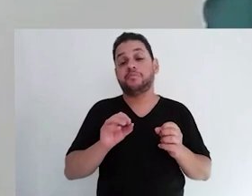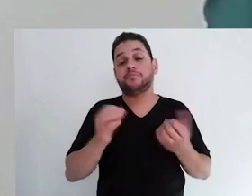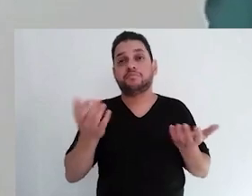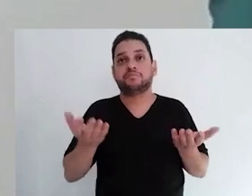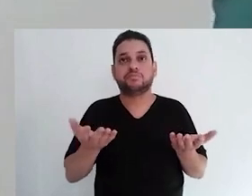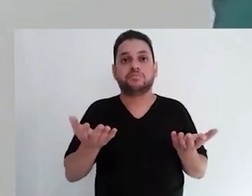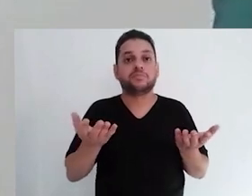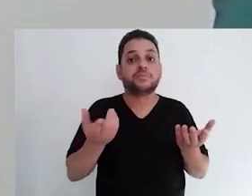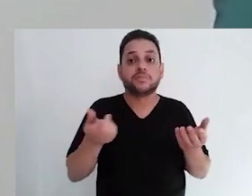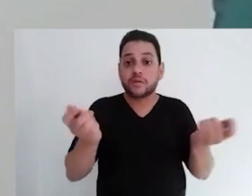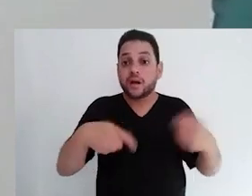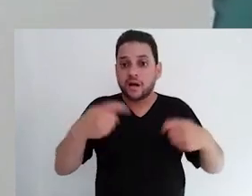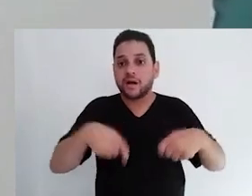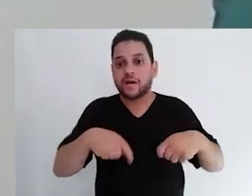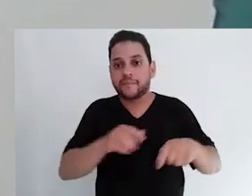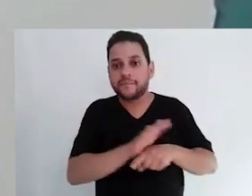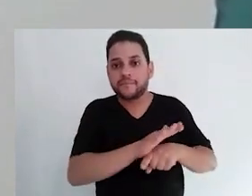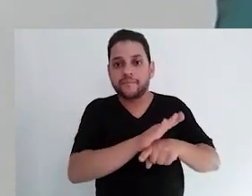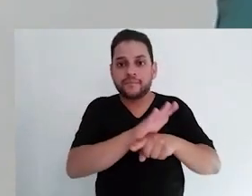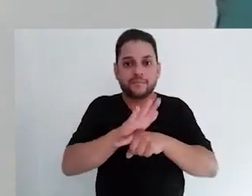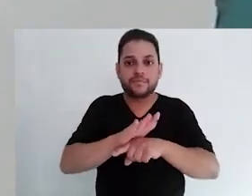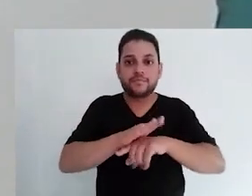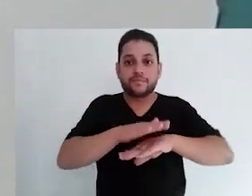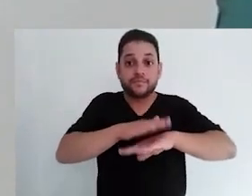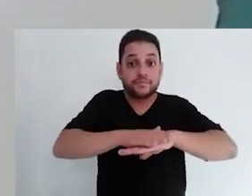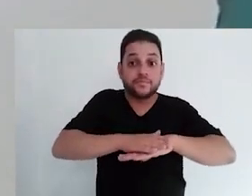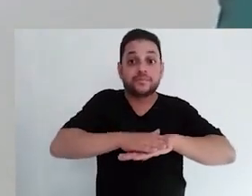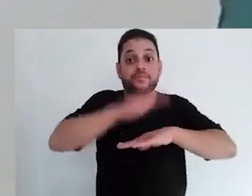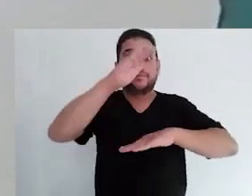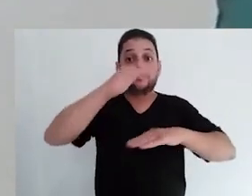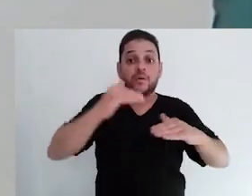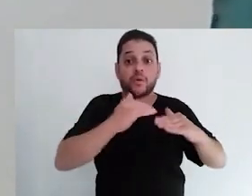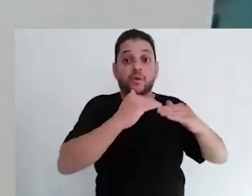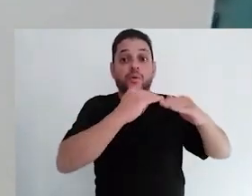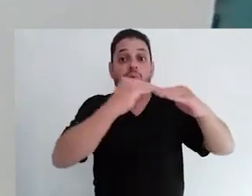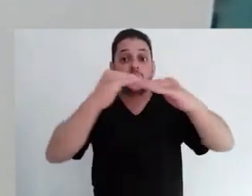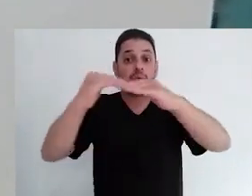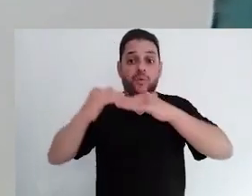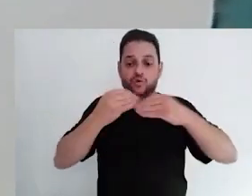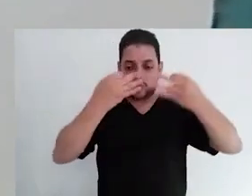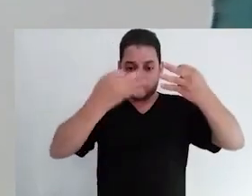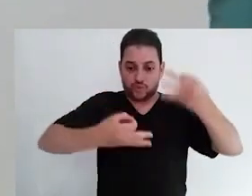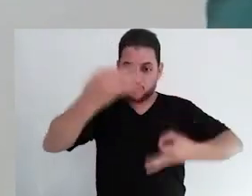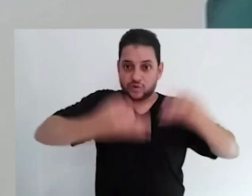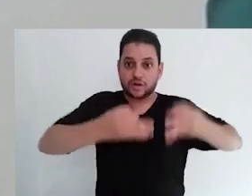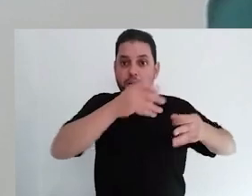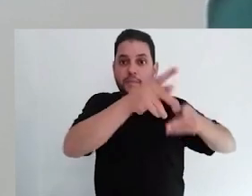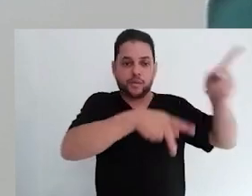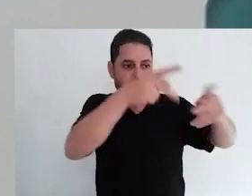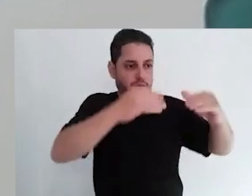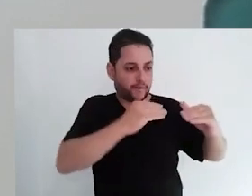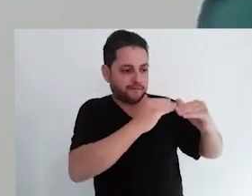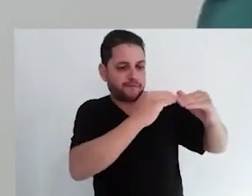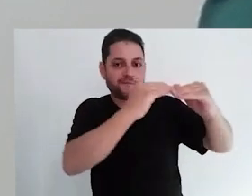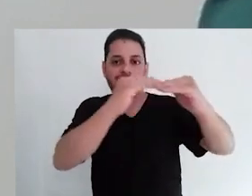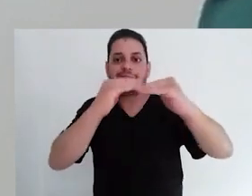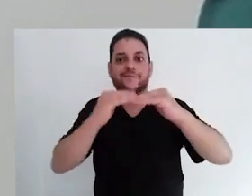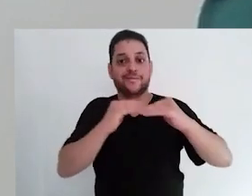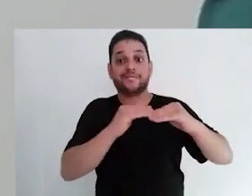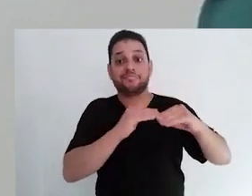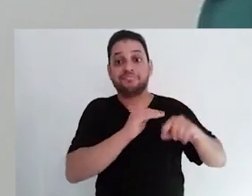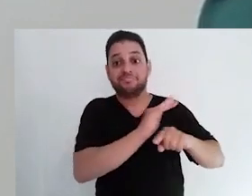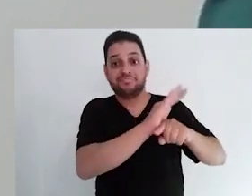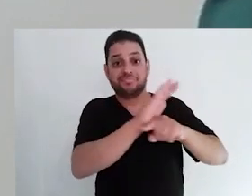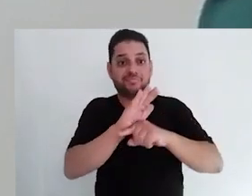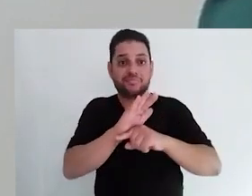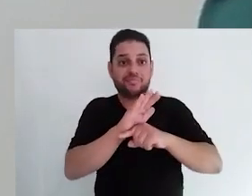que vão permitir uma maior uniformização da justiça que a gente oferece para a população. A